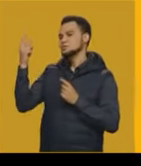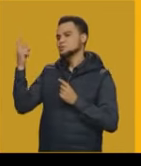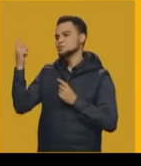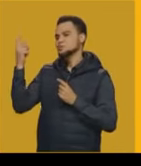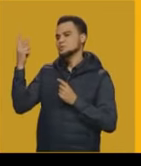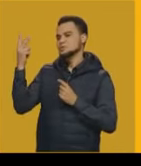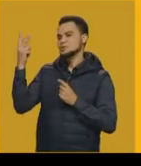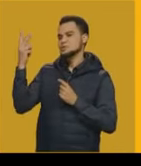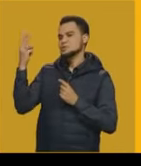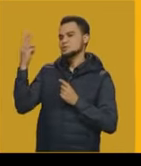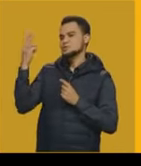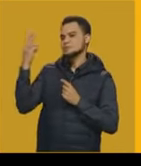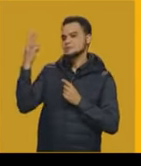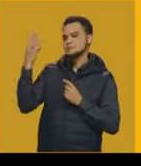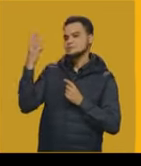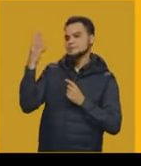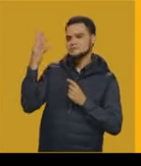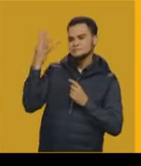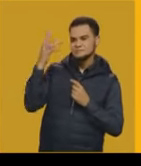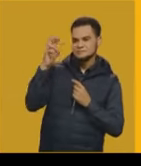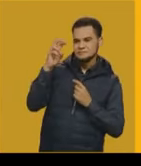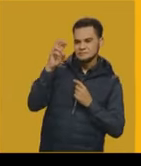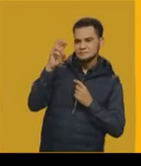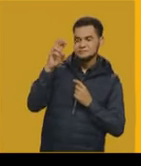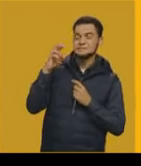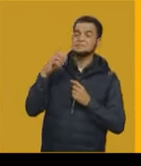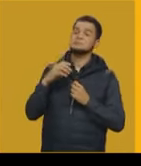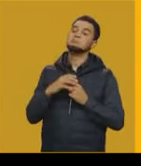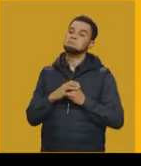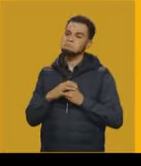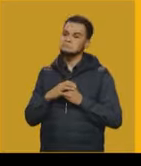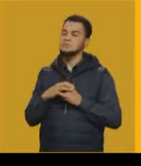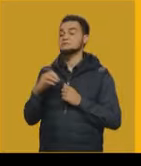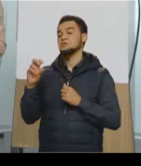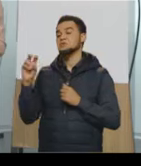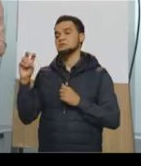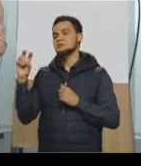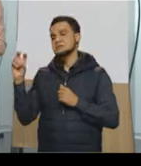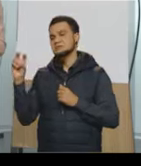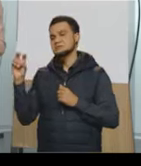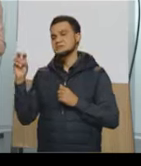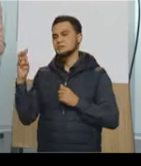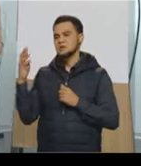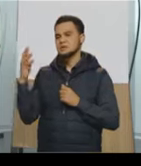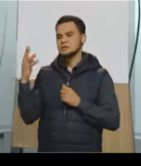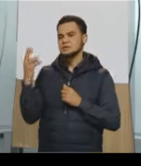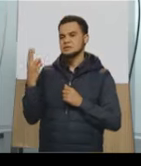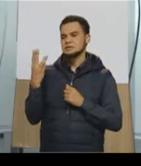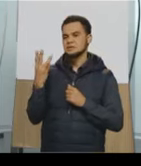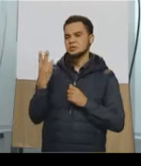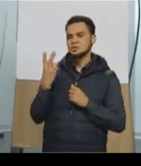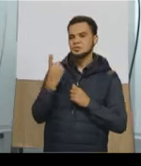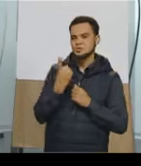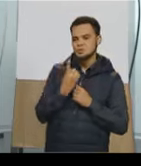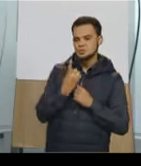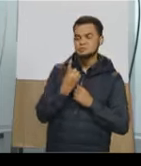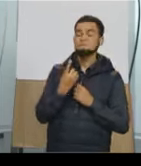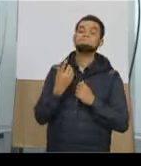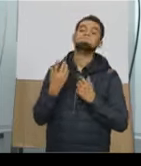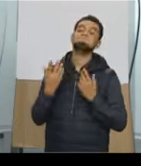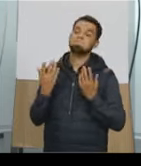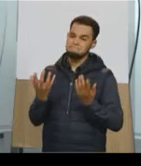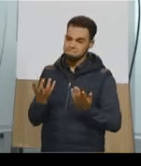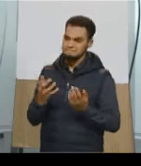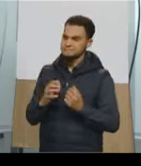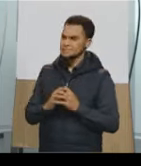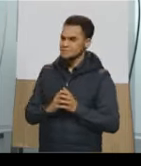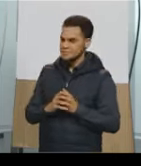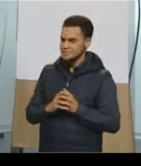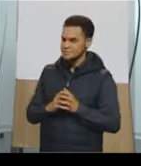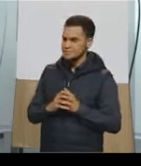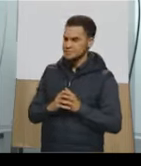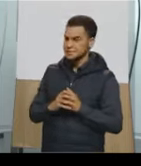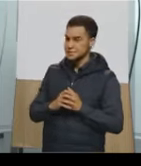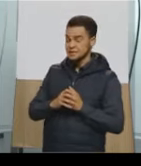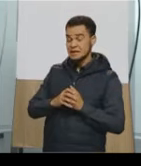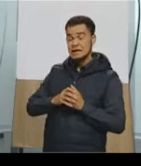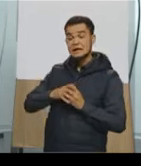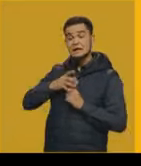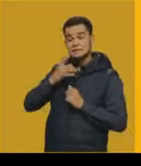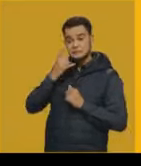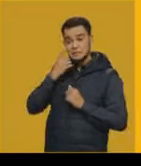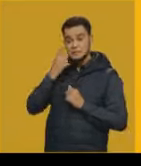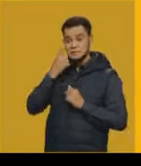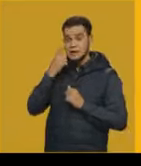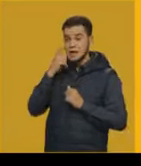nós teríamos a tripla ligação começando no carbono 3. Se fizermos a contagem da direita para a